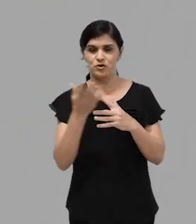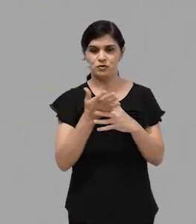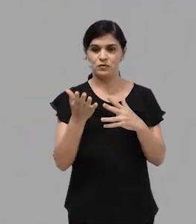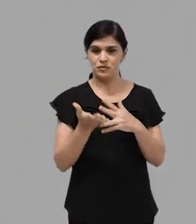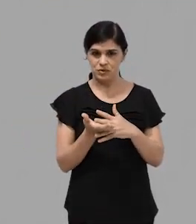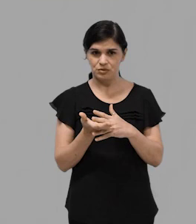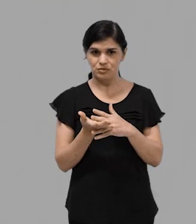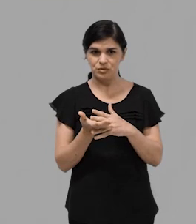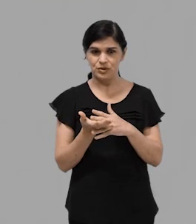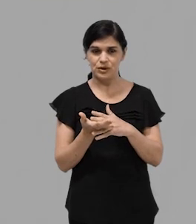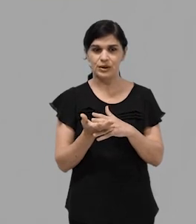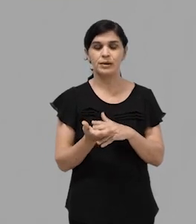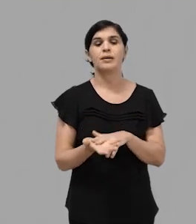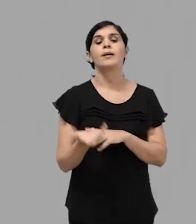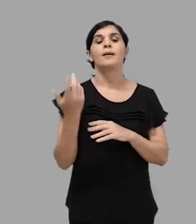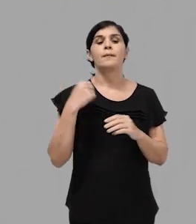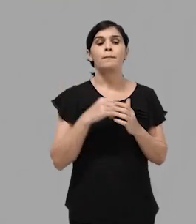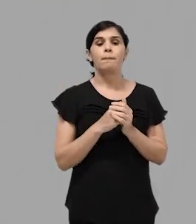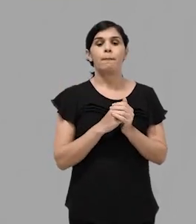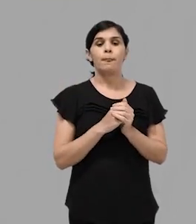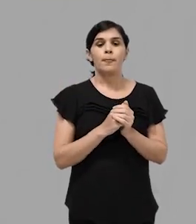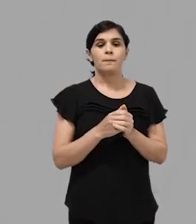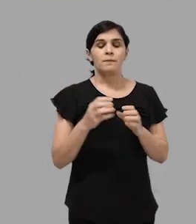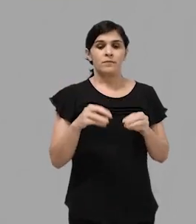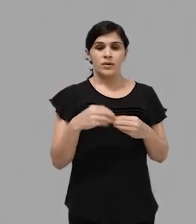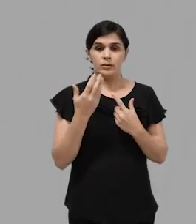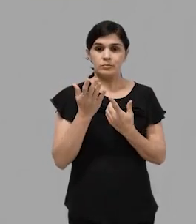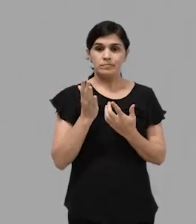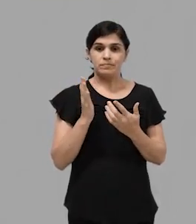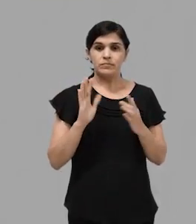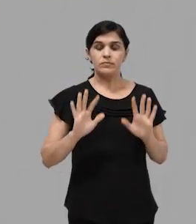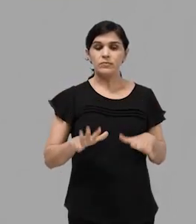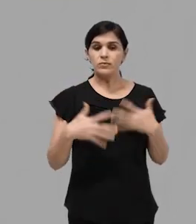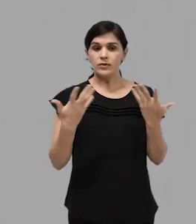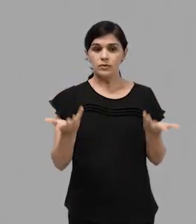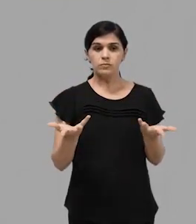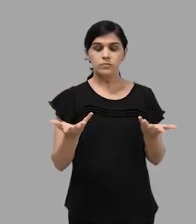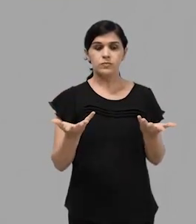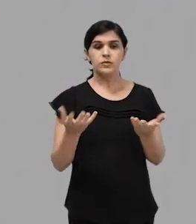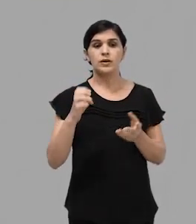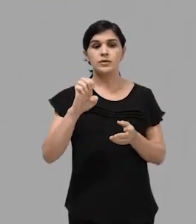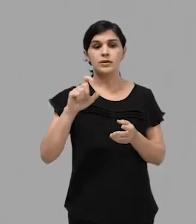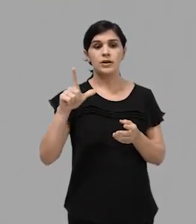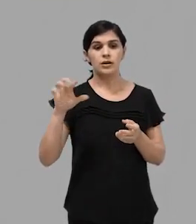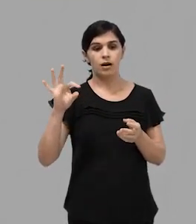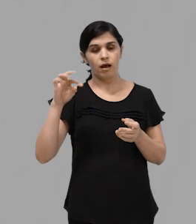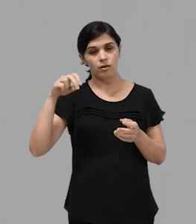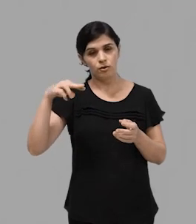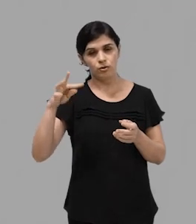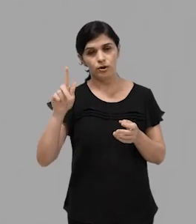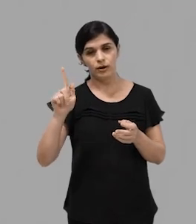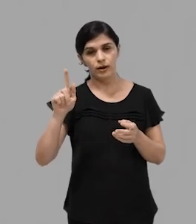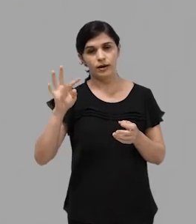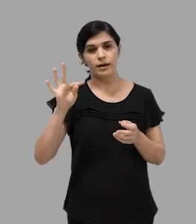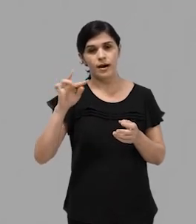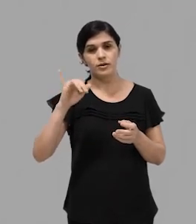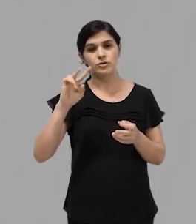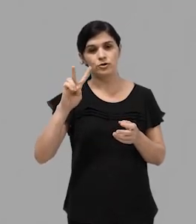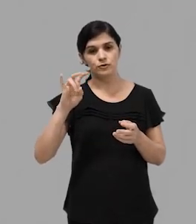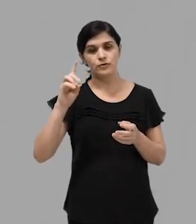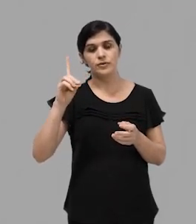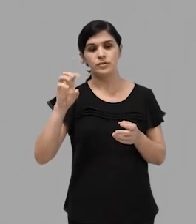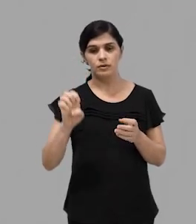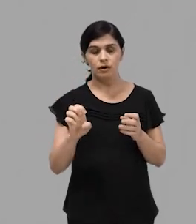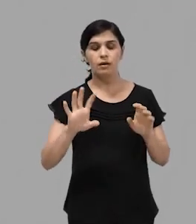a eletronegatividade ela vai se dar quando nós temos a ligação entre os átomos, a